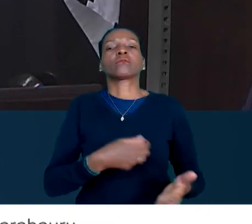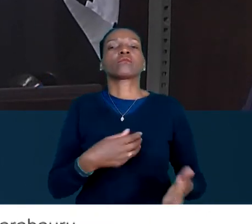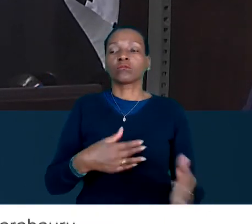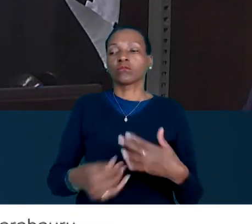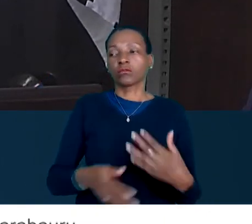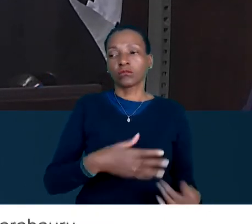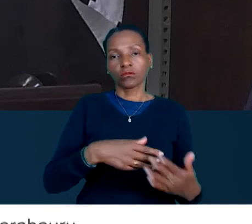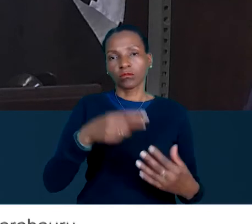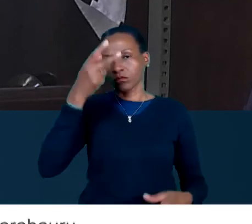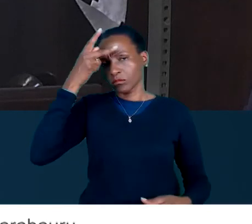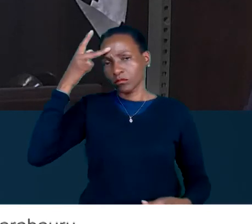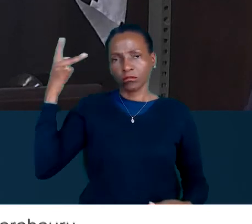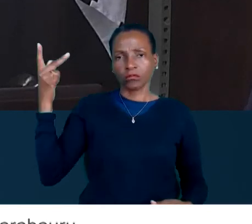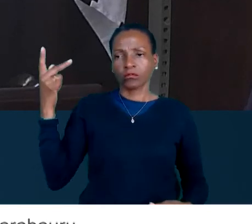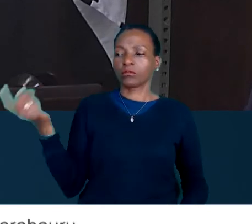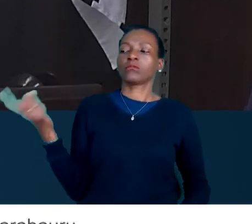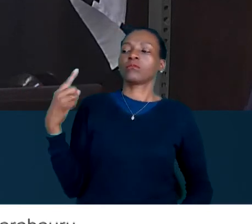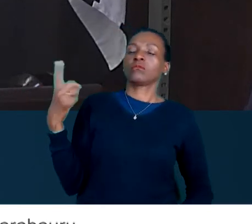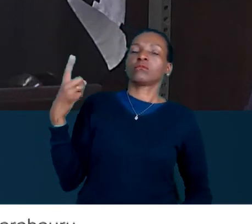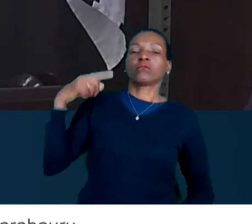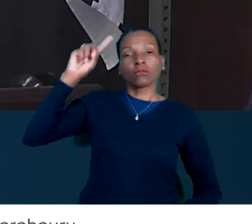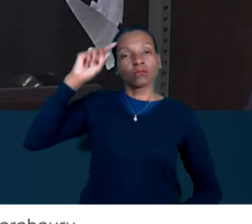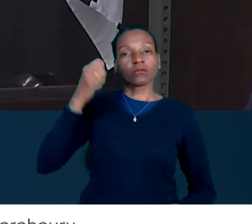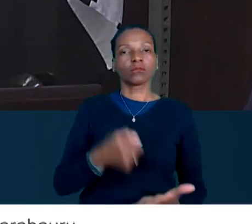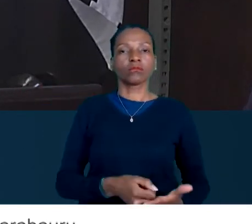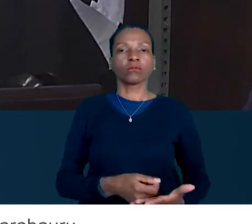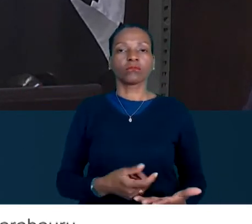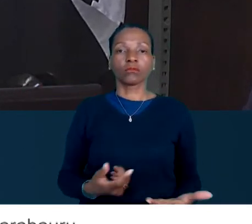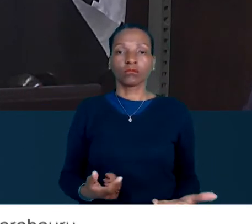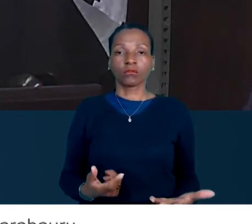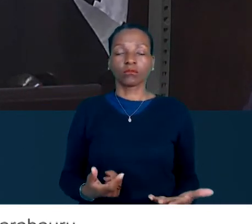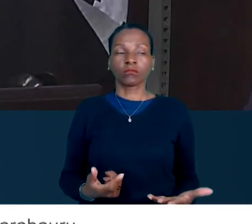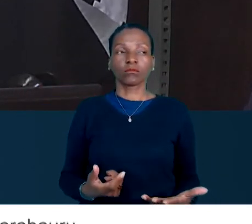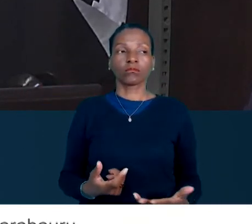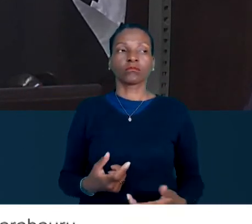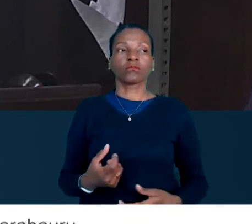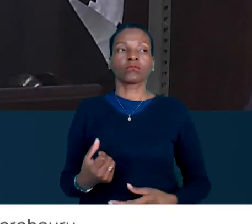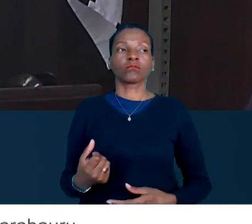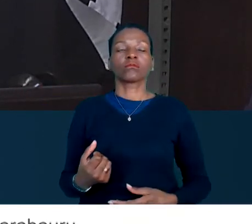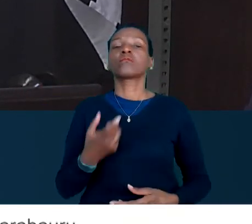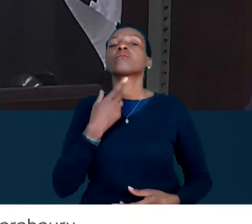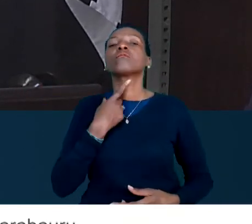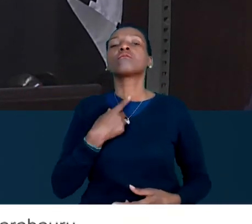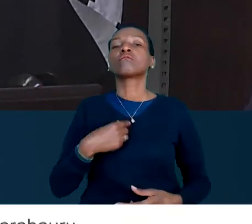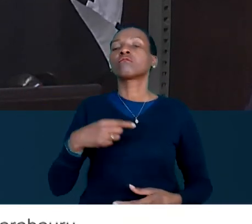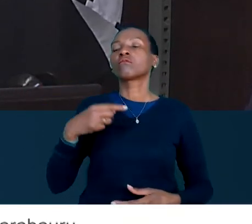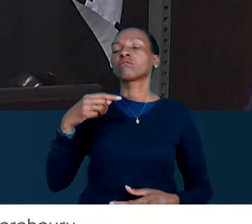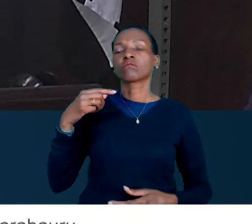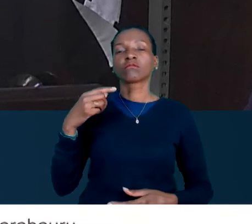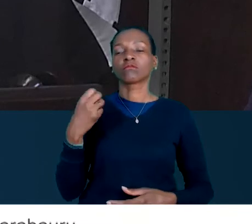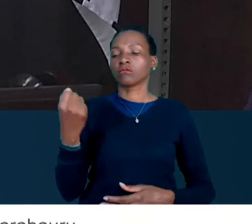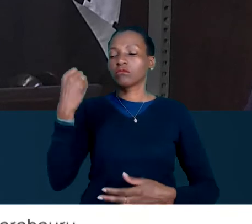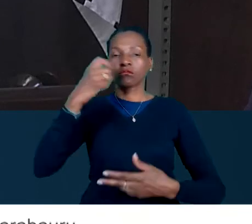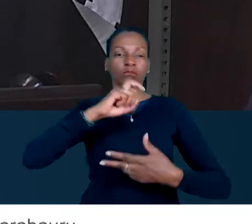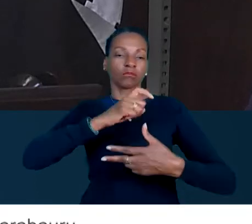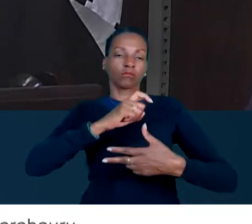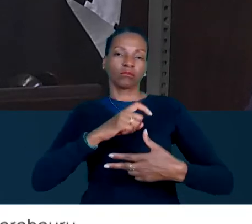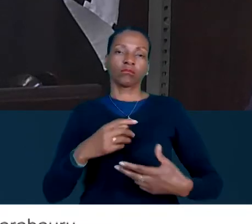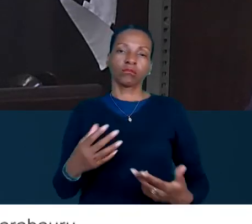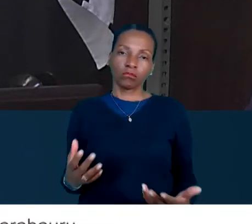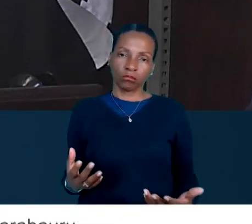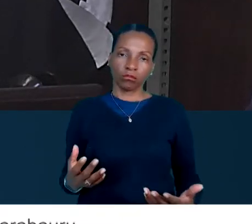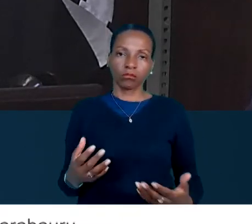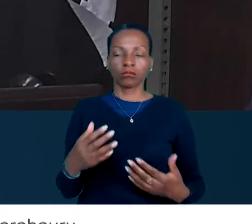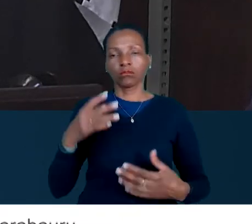eu tome as decisões que o poder executivo assim o desejo então presidente eu agradeço pela